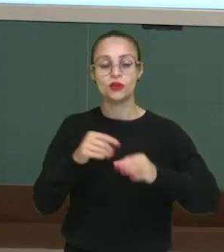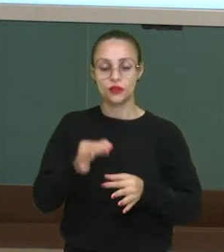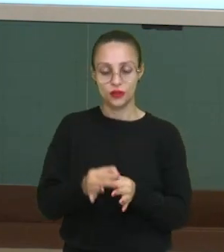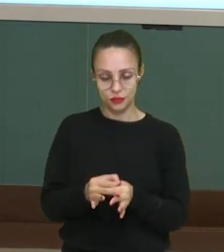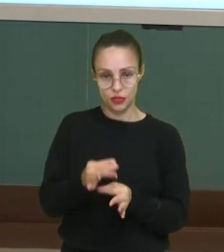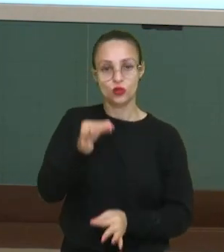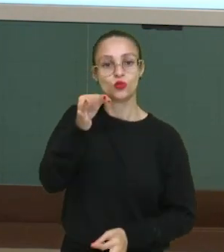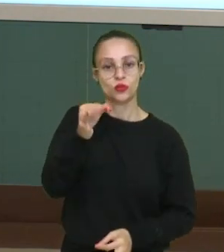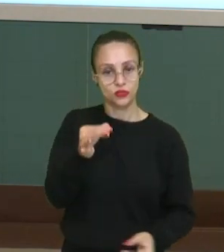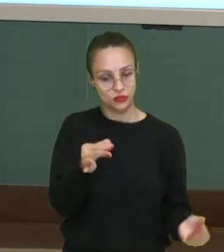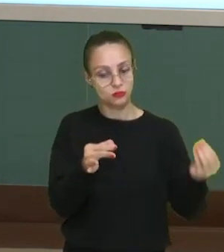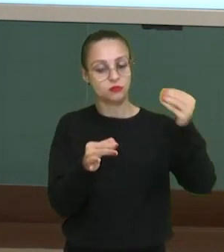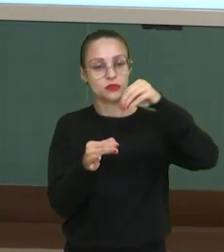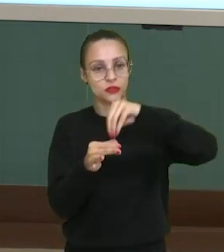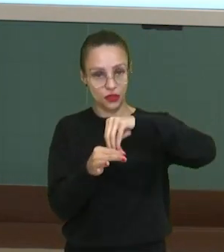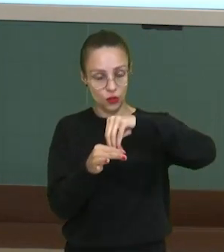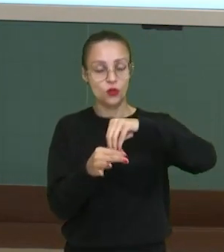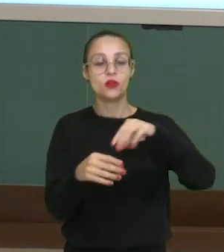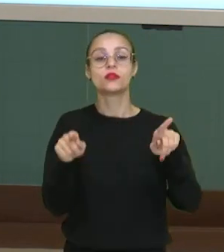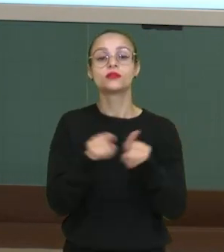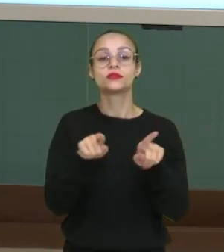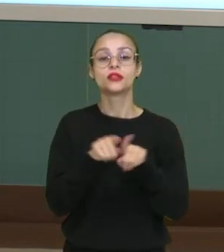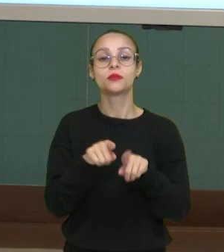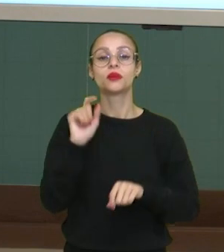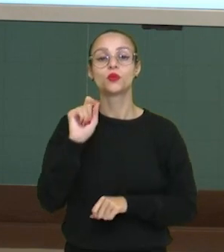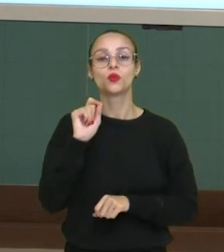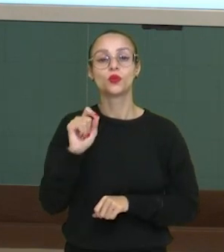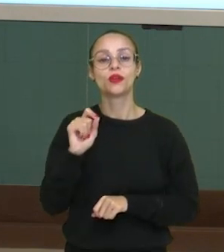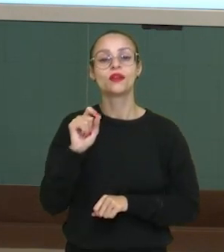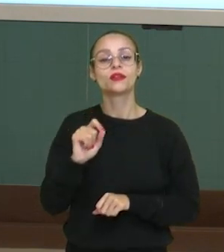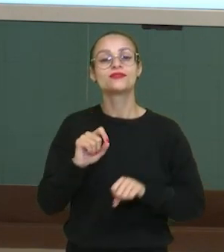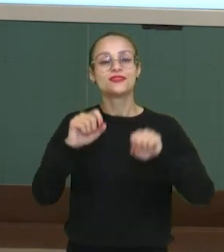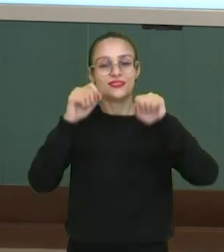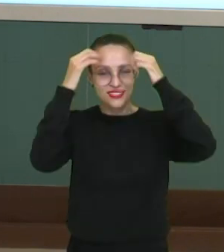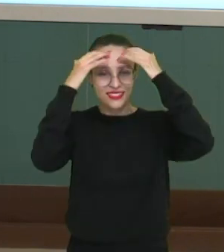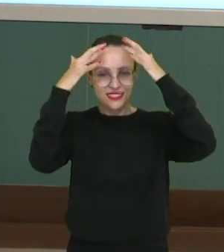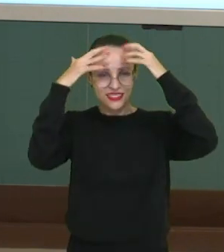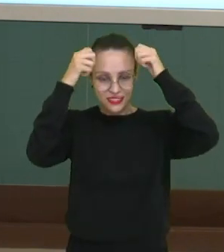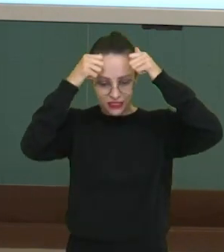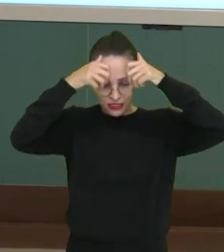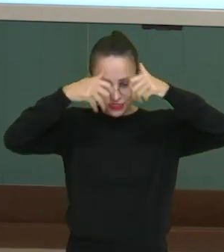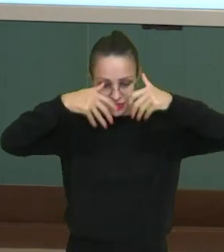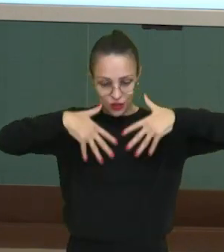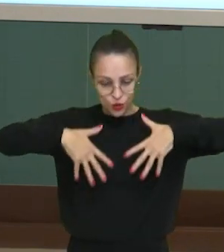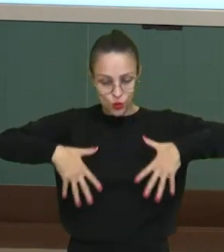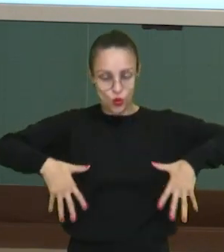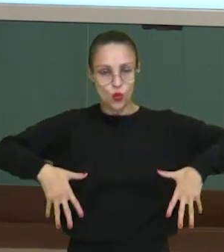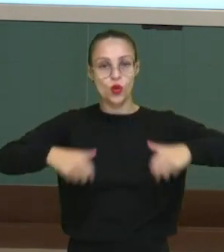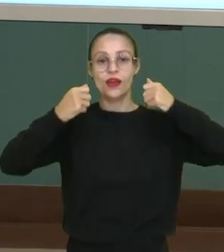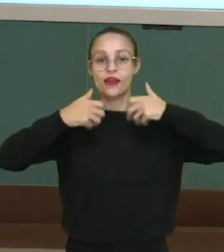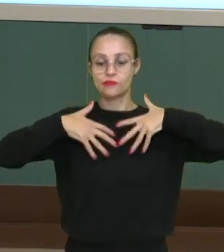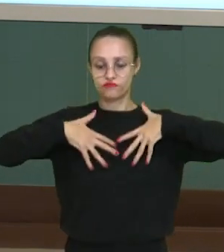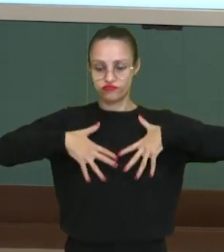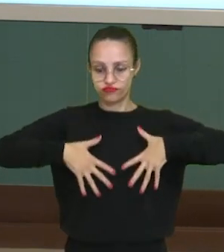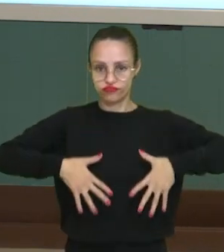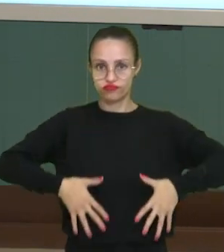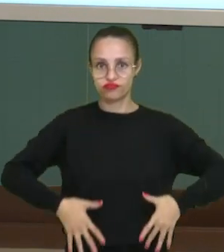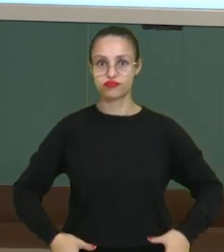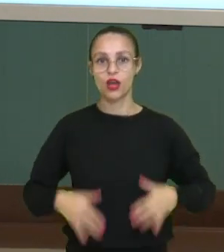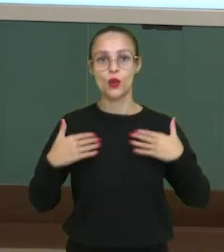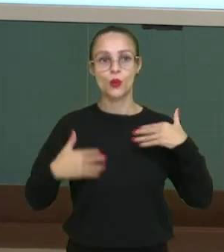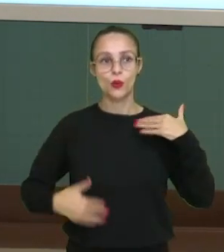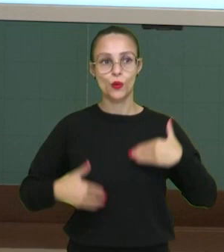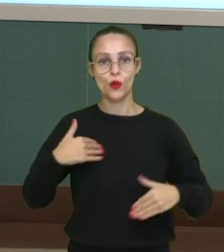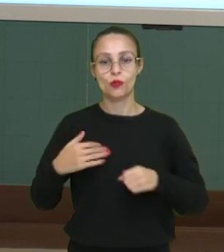ou espinhal. E nós temos o sistema nervoso periférico, que irradia pelo corpo, que nós encontramos